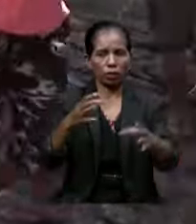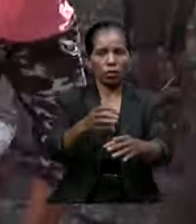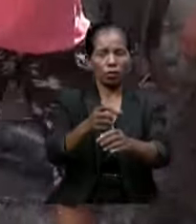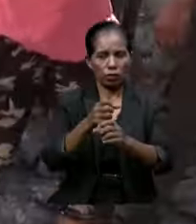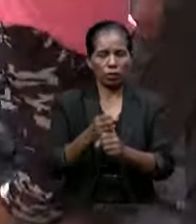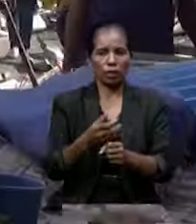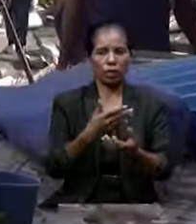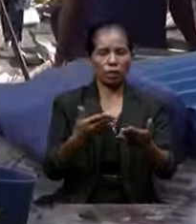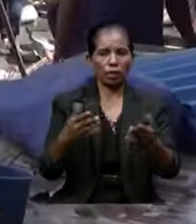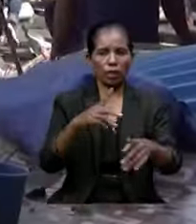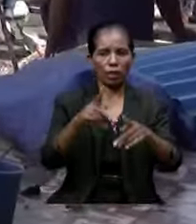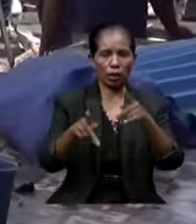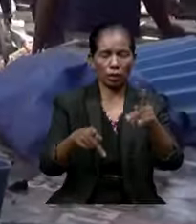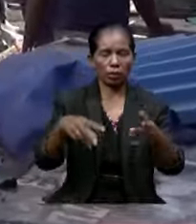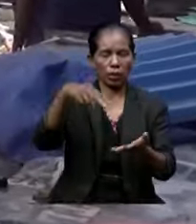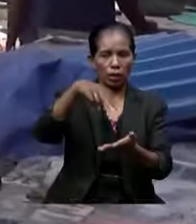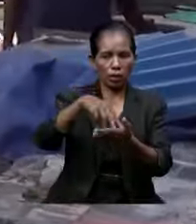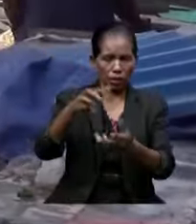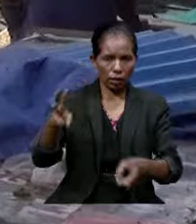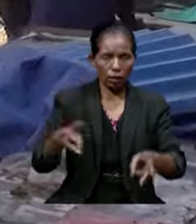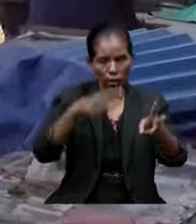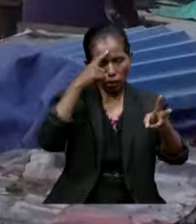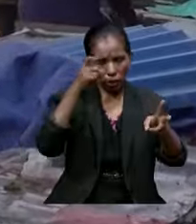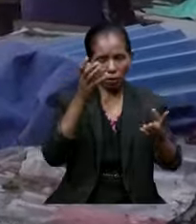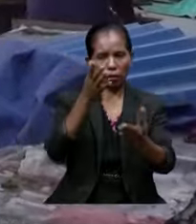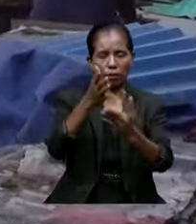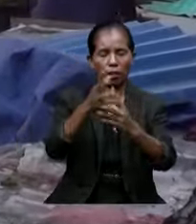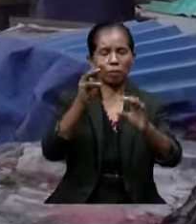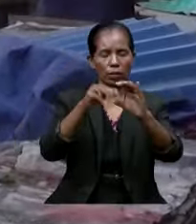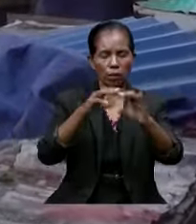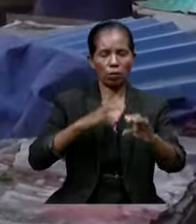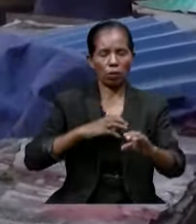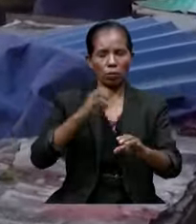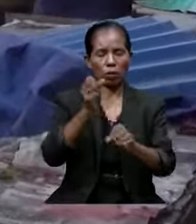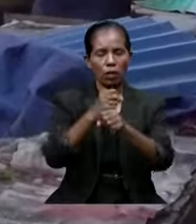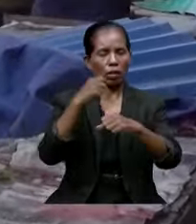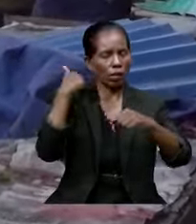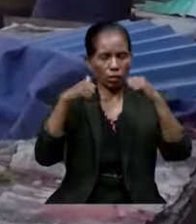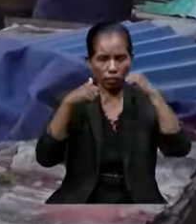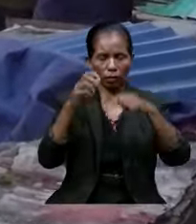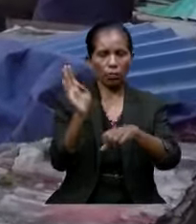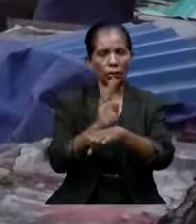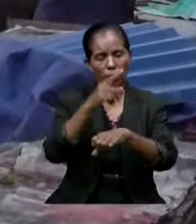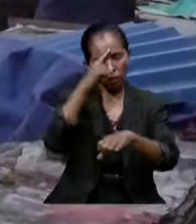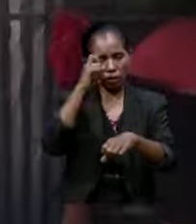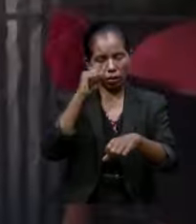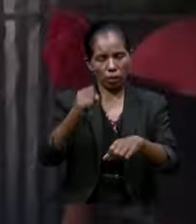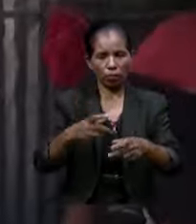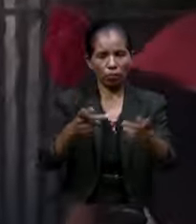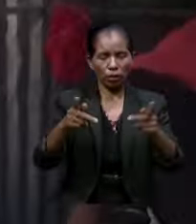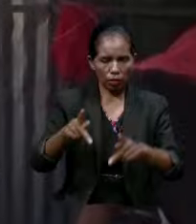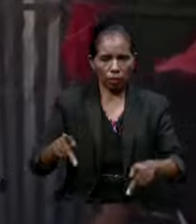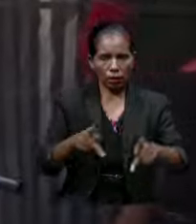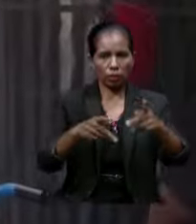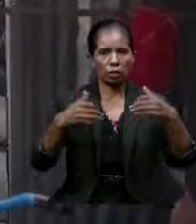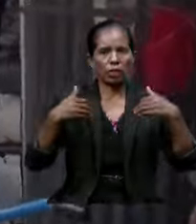nebe, cidadão balung hari e hadalan, tama ba ex-mercado Comoro, ho di halau atividade negócio, tama considera espaço público no